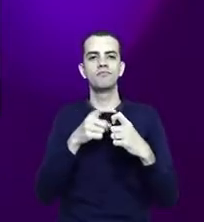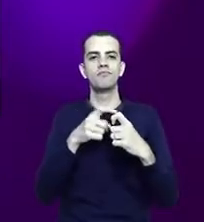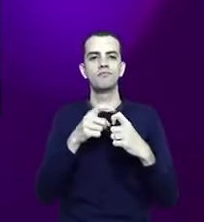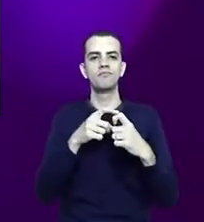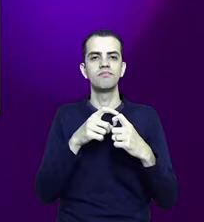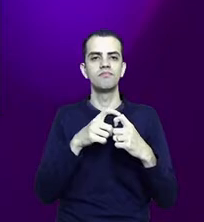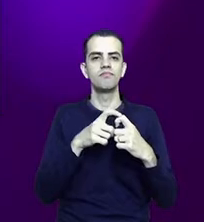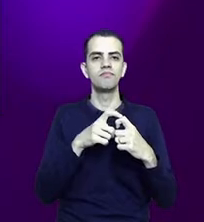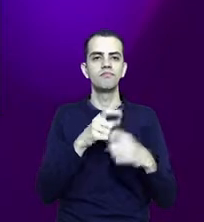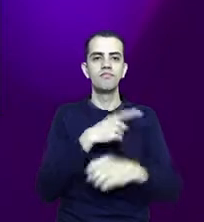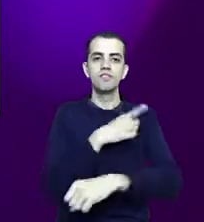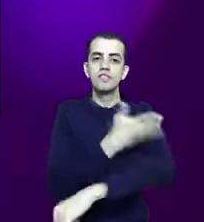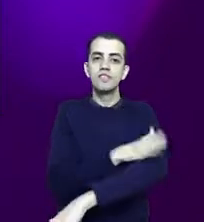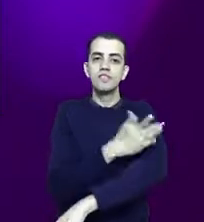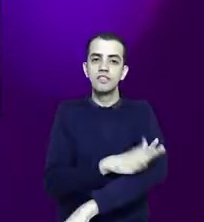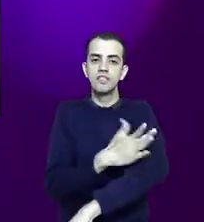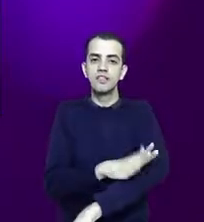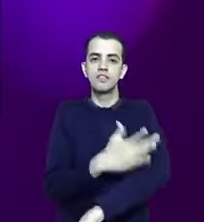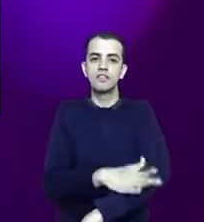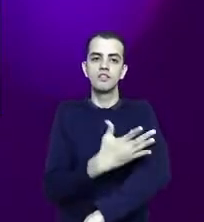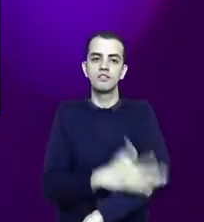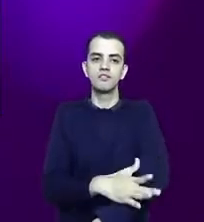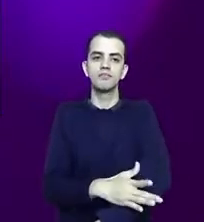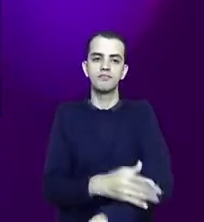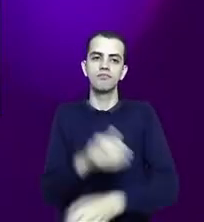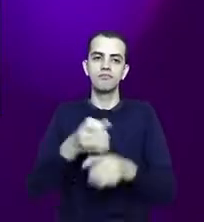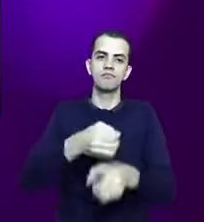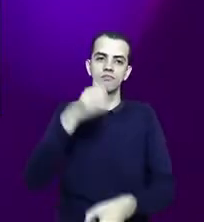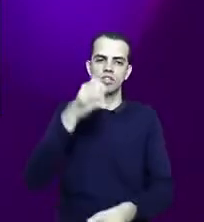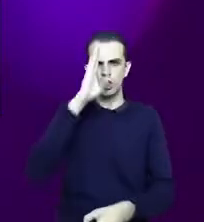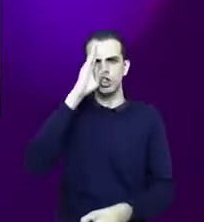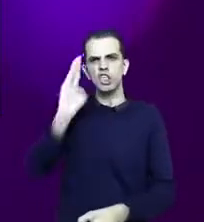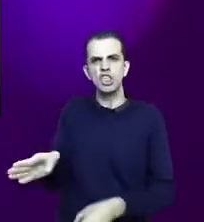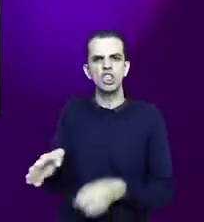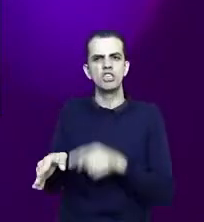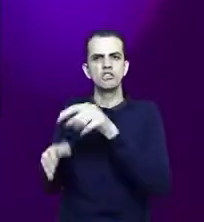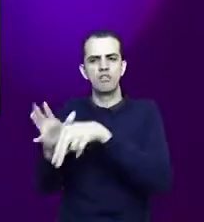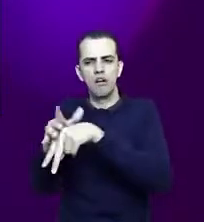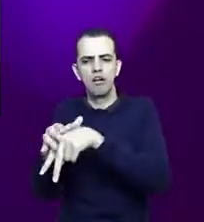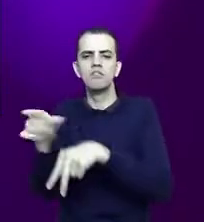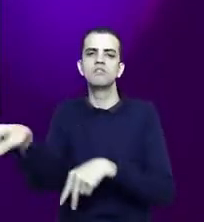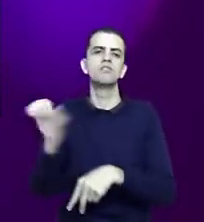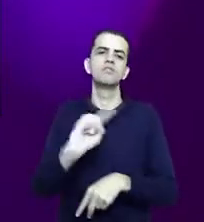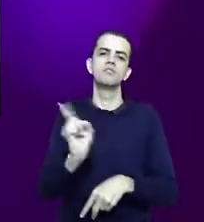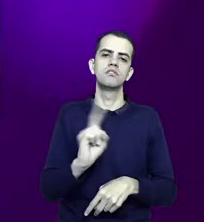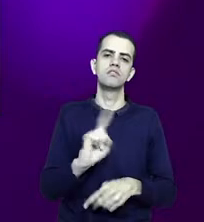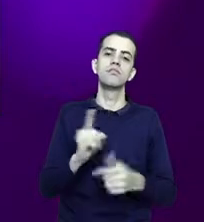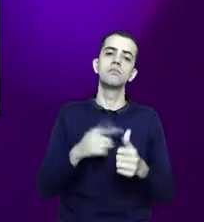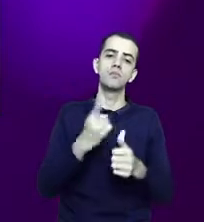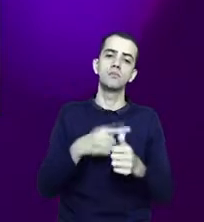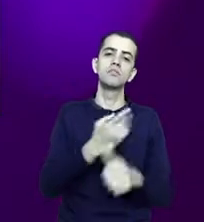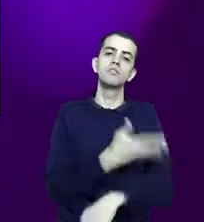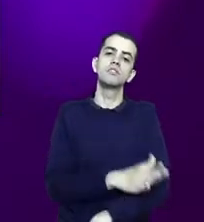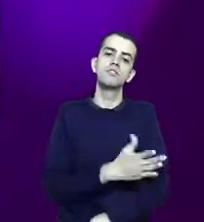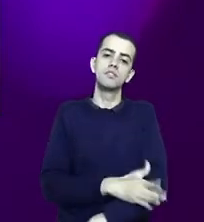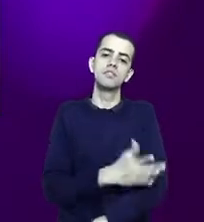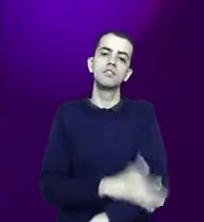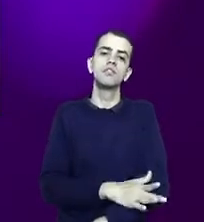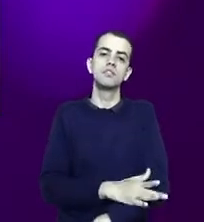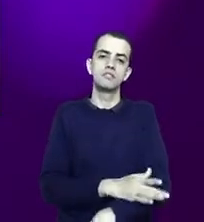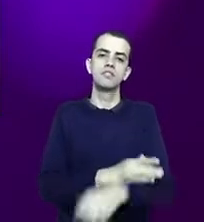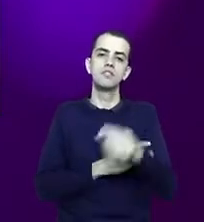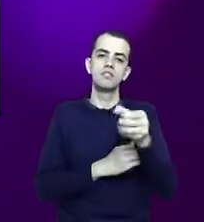um treinamento inicial, então foi feito um treinamento antes de operar o paciente, um treinamento com o fêmur e a